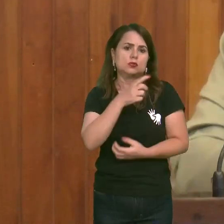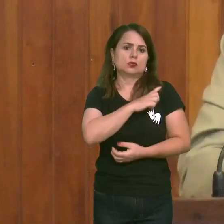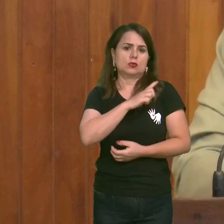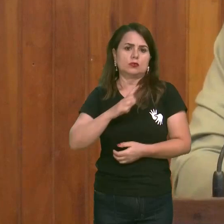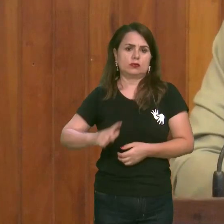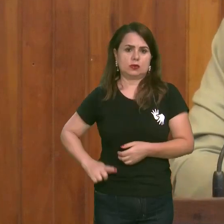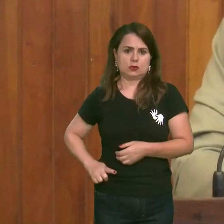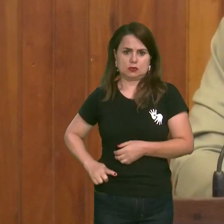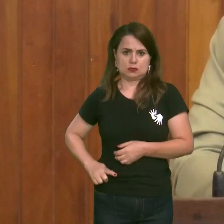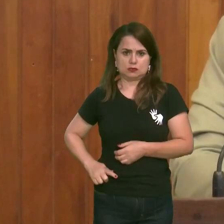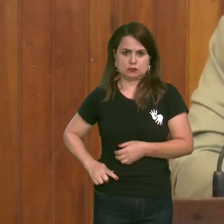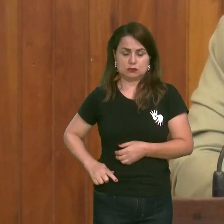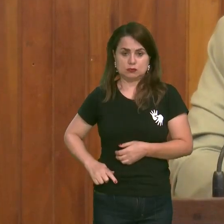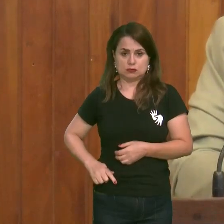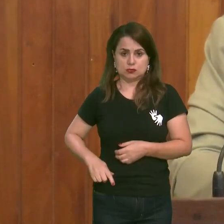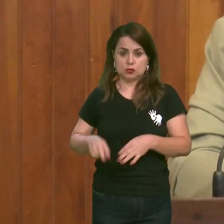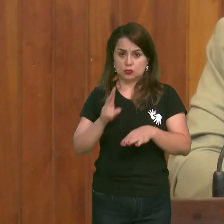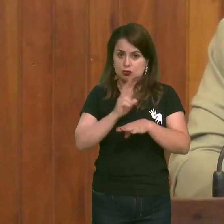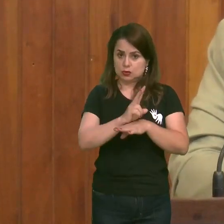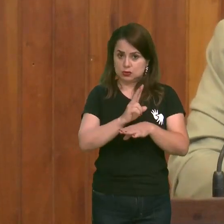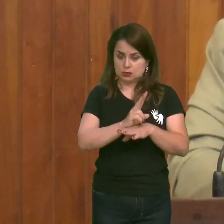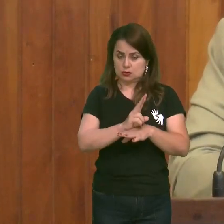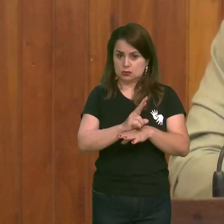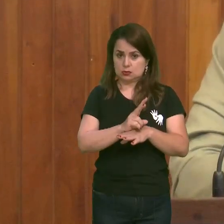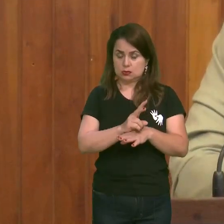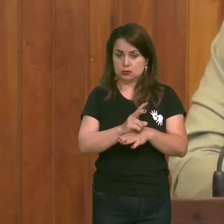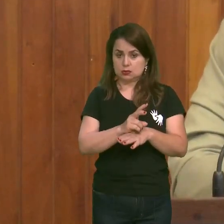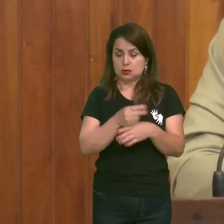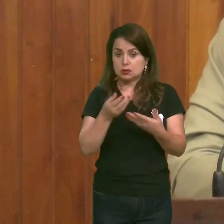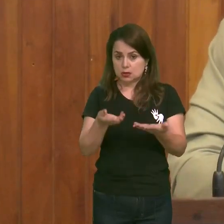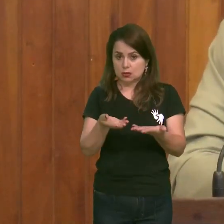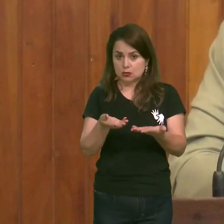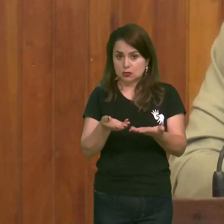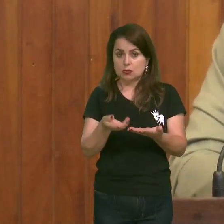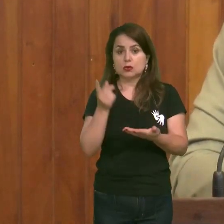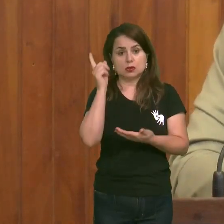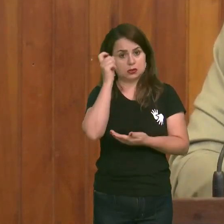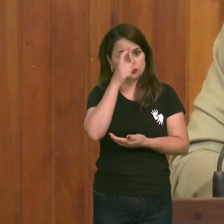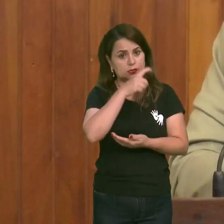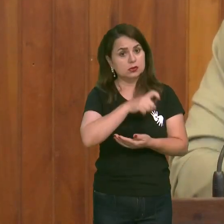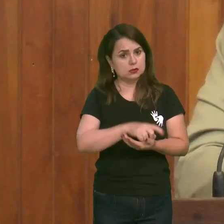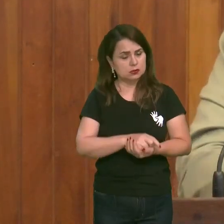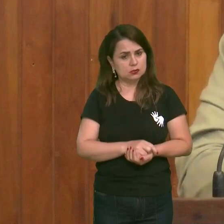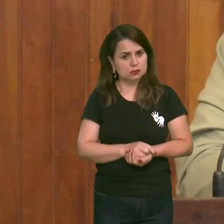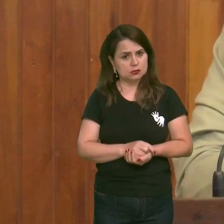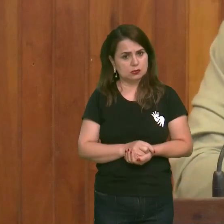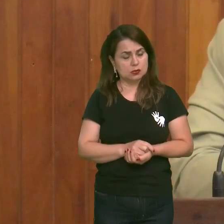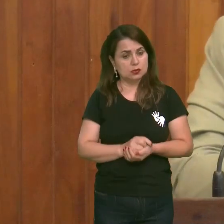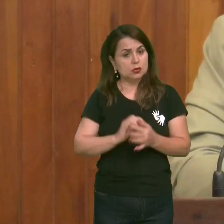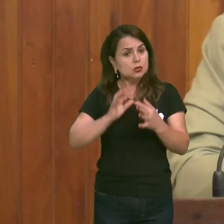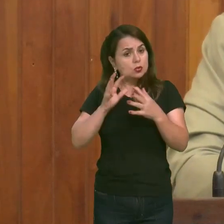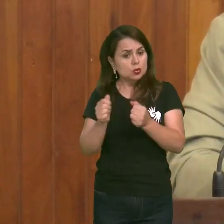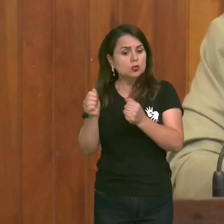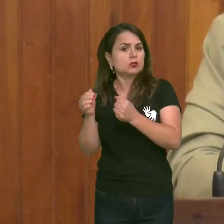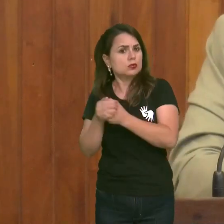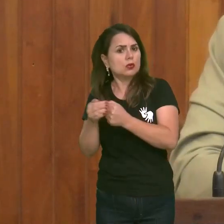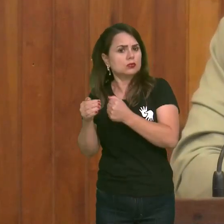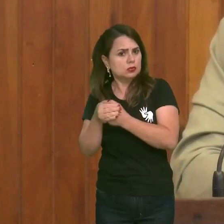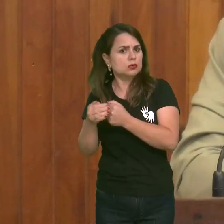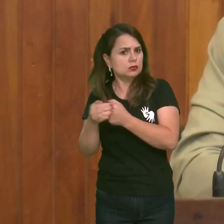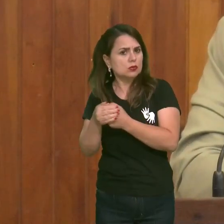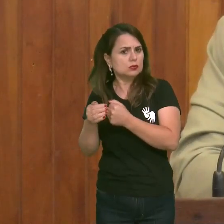Age e é tudo sorrateiro tudo debaixo do pano tudo